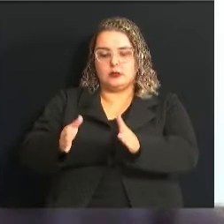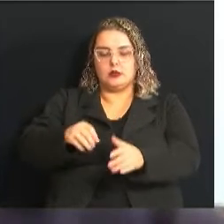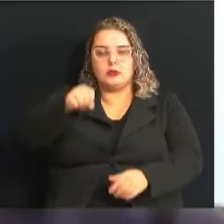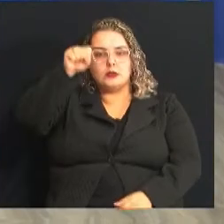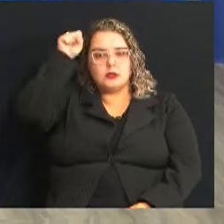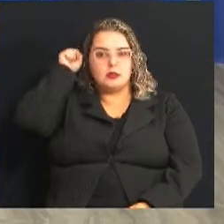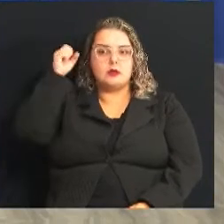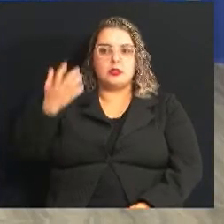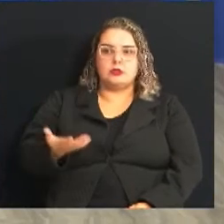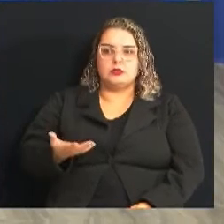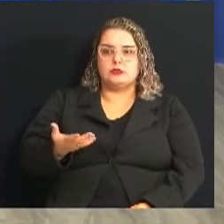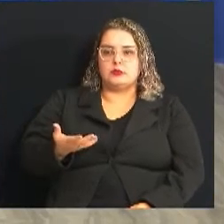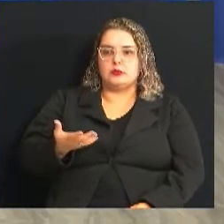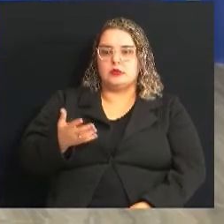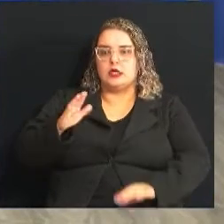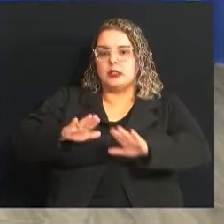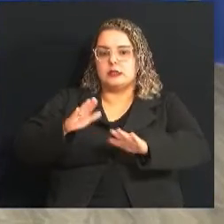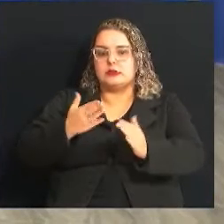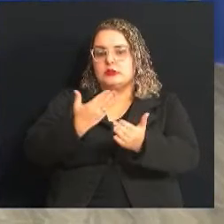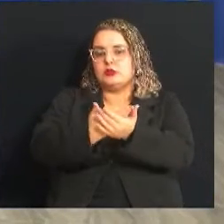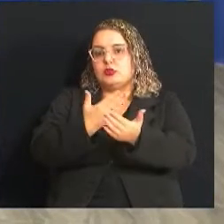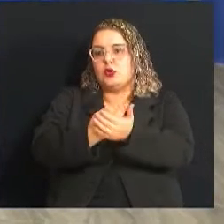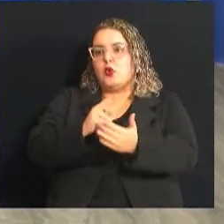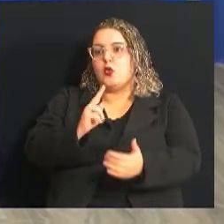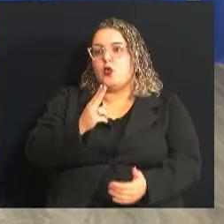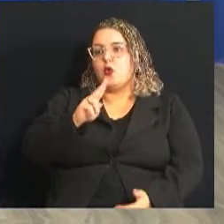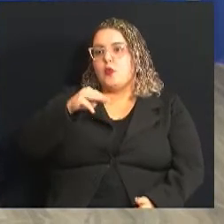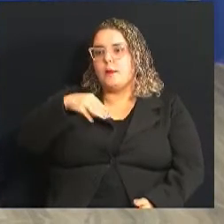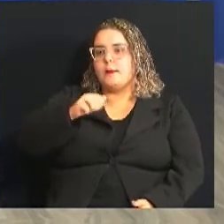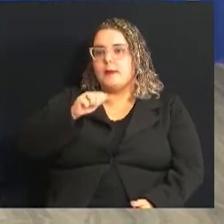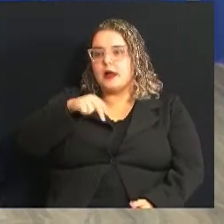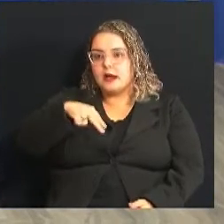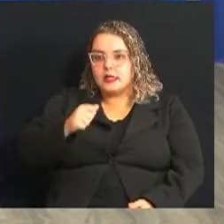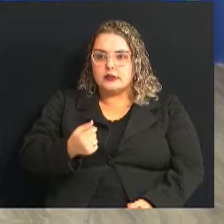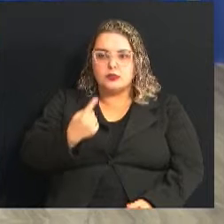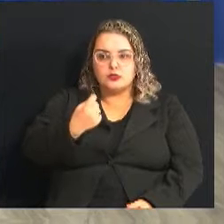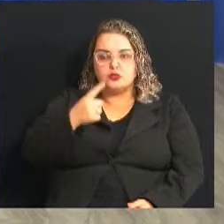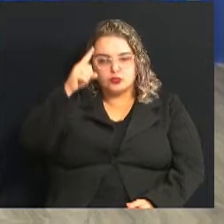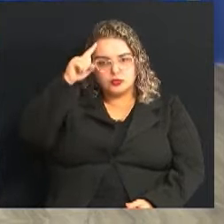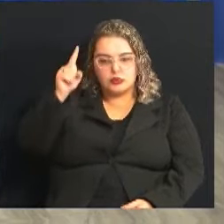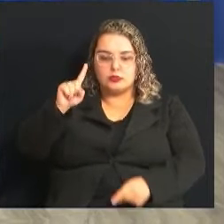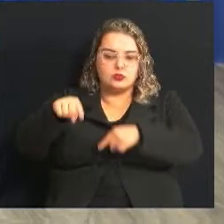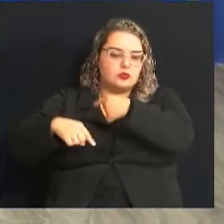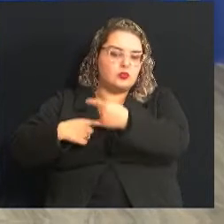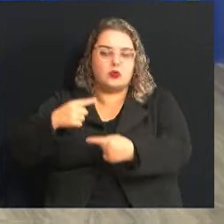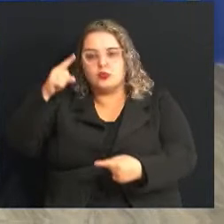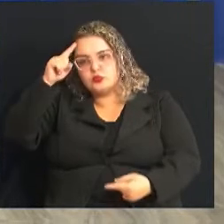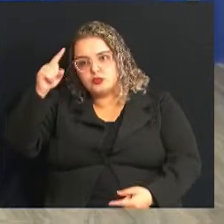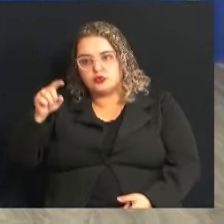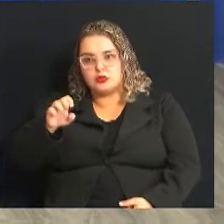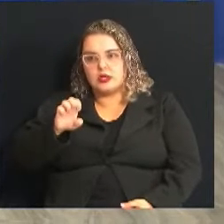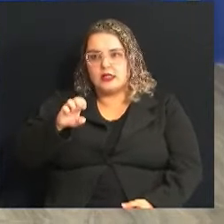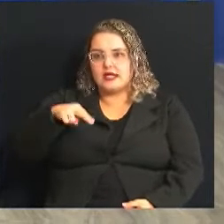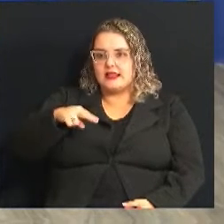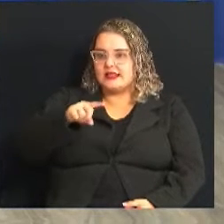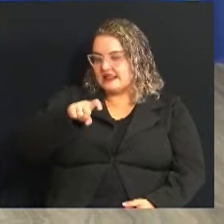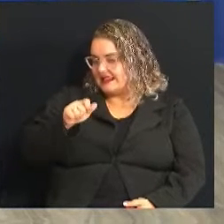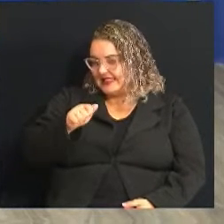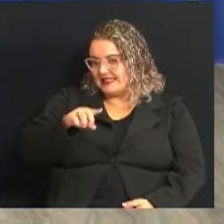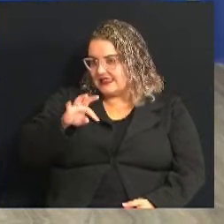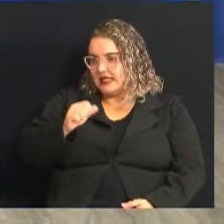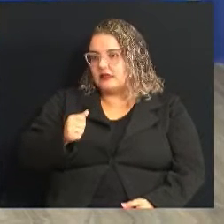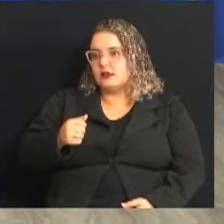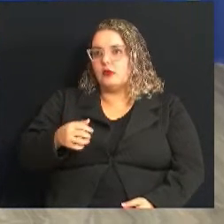repente, estudar só humana num dia, só humanas num dia, no outro dia exatas, enfim, não tem nada a ver, é legal misturar